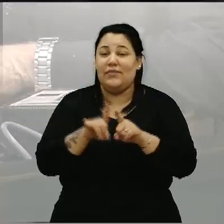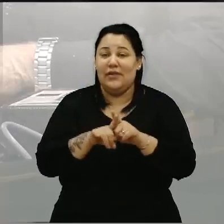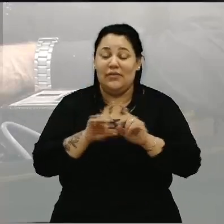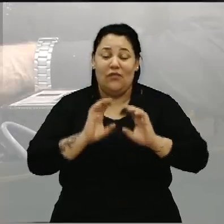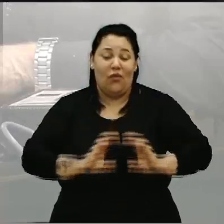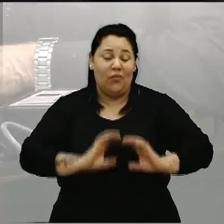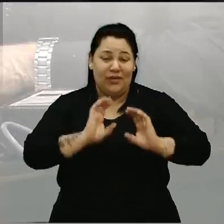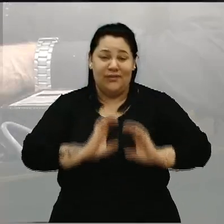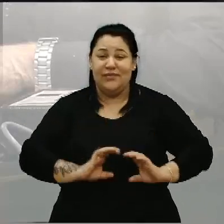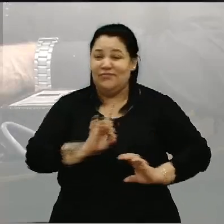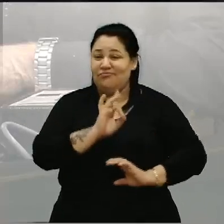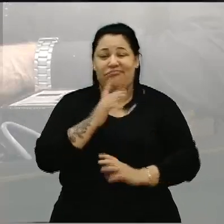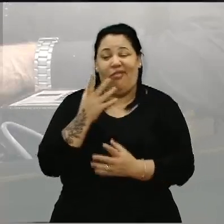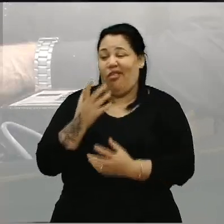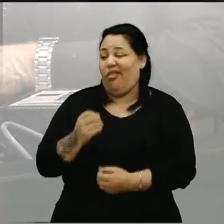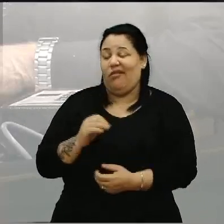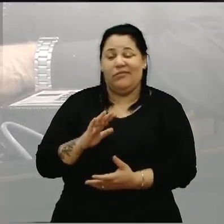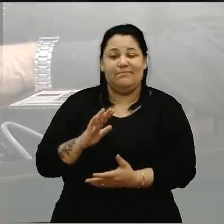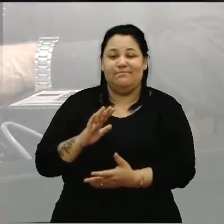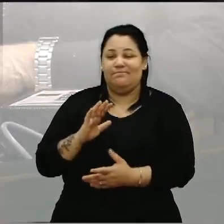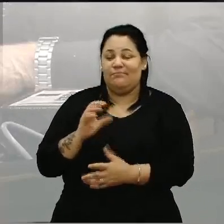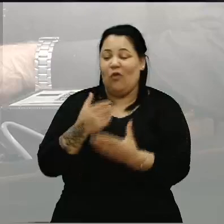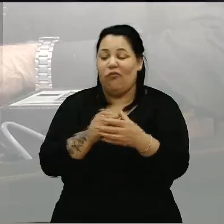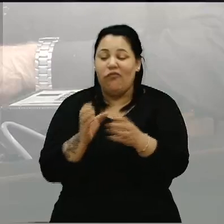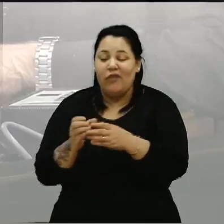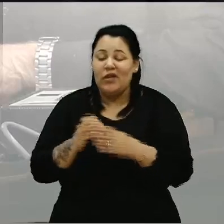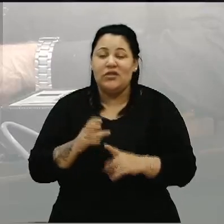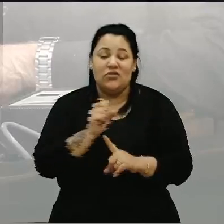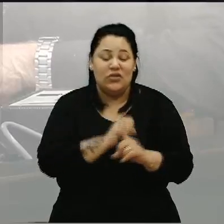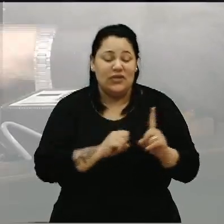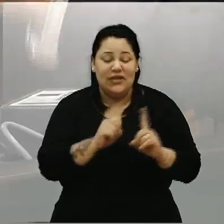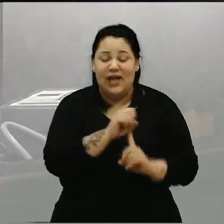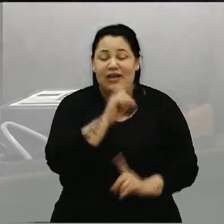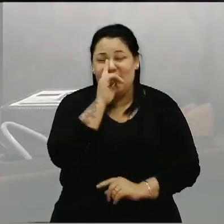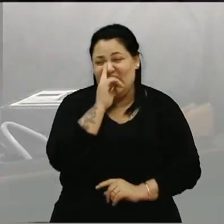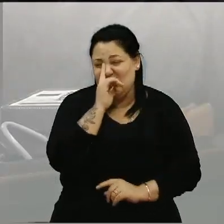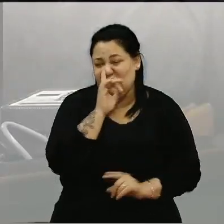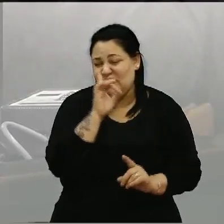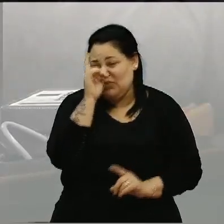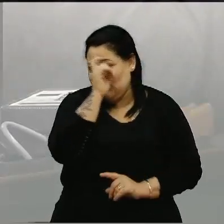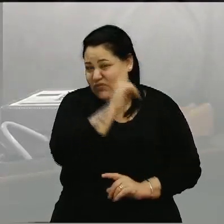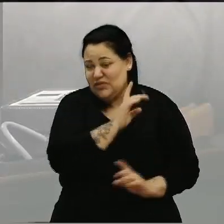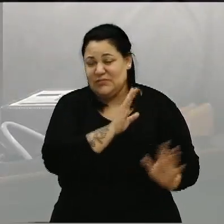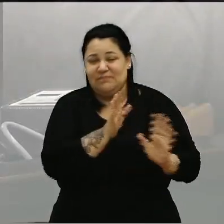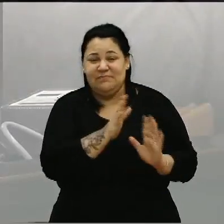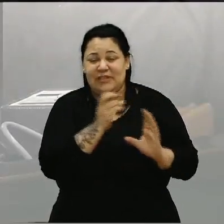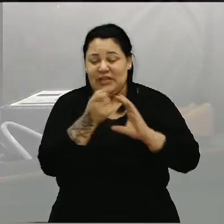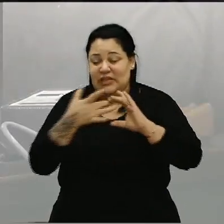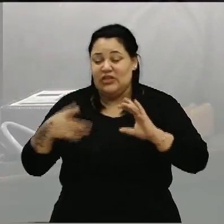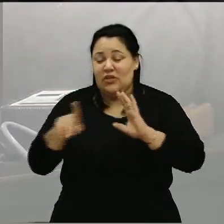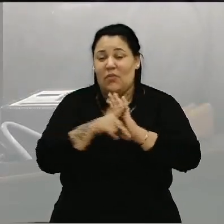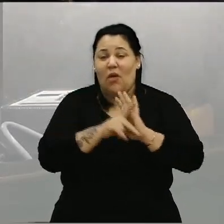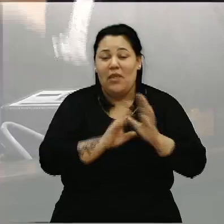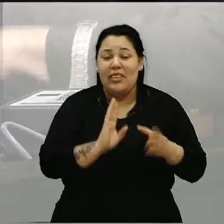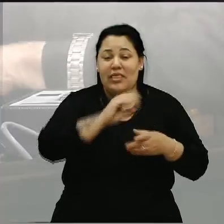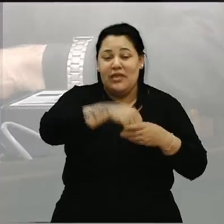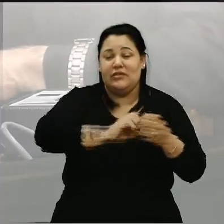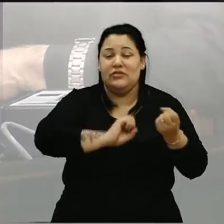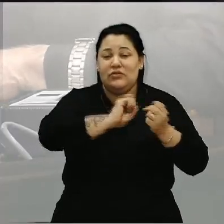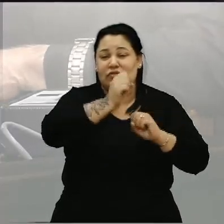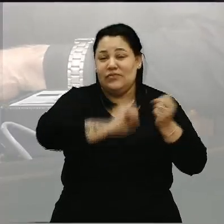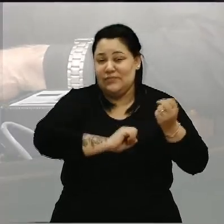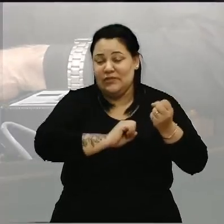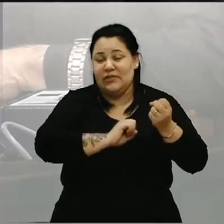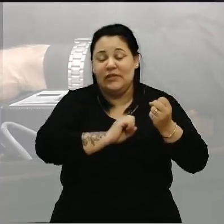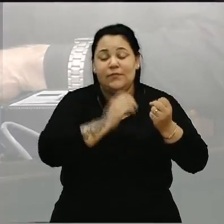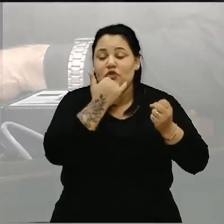comportamento antissocial de risco, problemas comportamentais na escola, características da escola, por exemplo, baixa